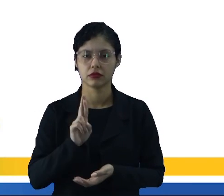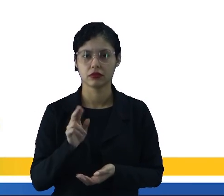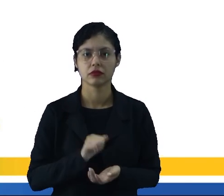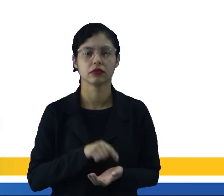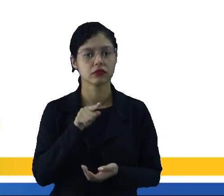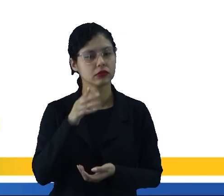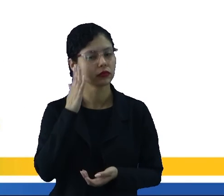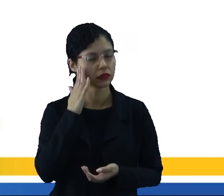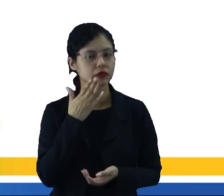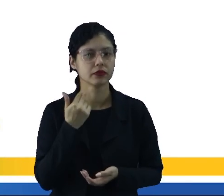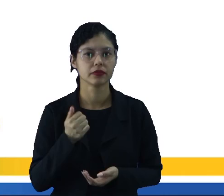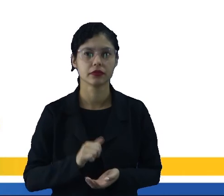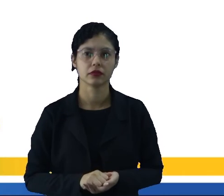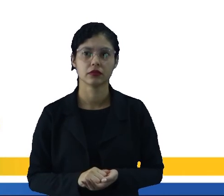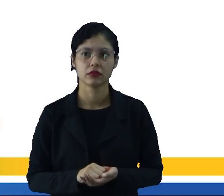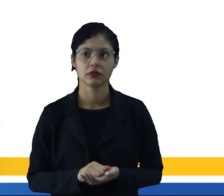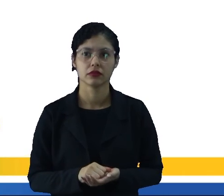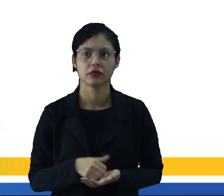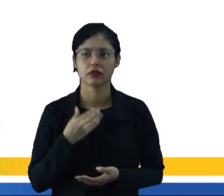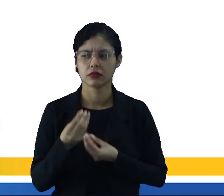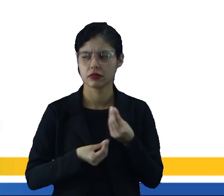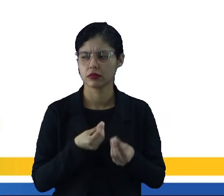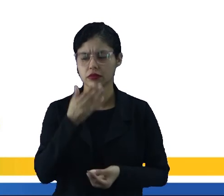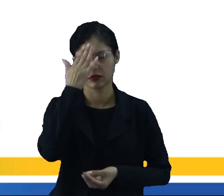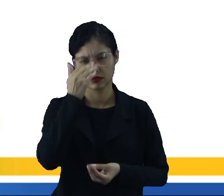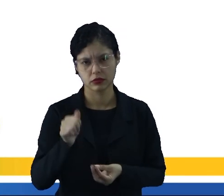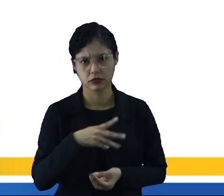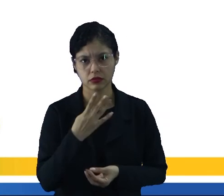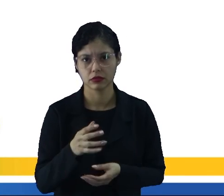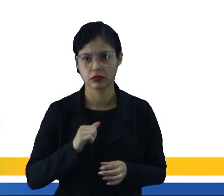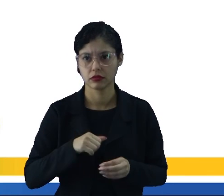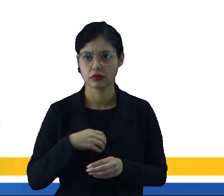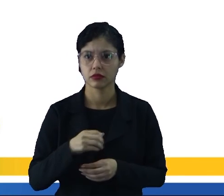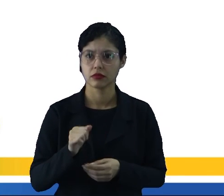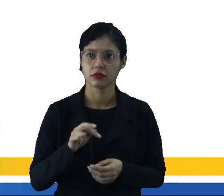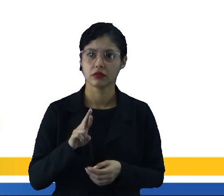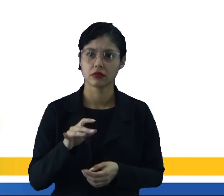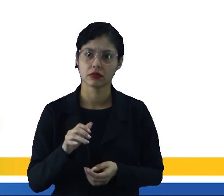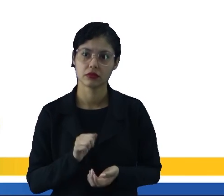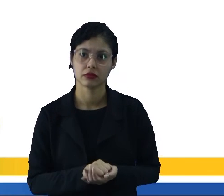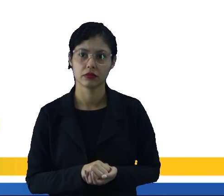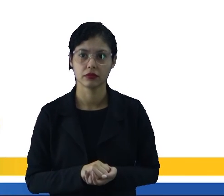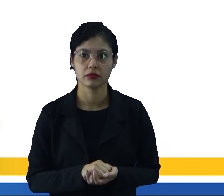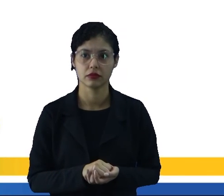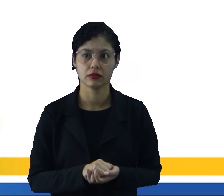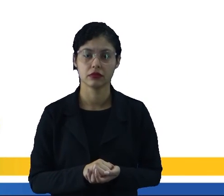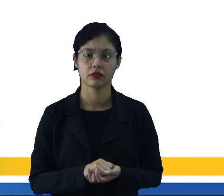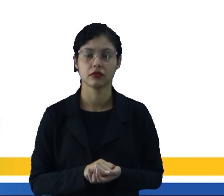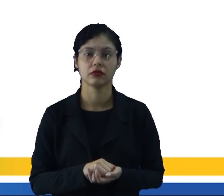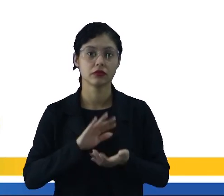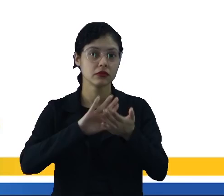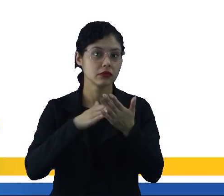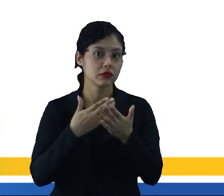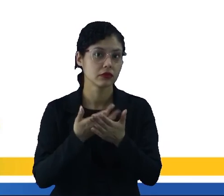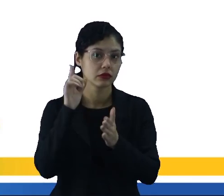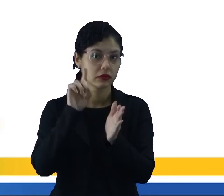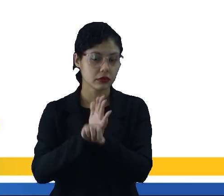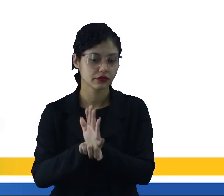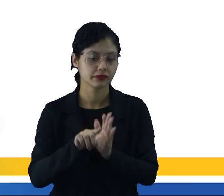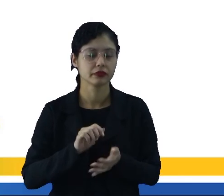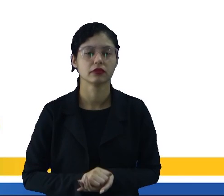só para você compreender agora Professor como é que eu vou saber quando é que é a área quando é que é volume você tem que interpretar A questão